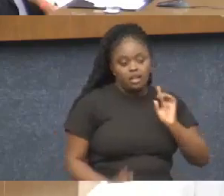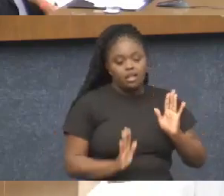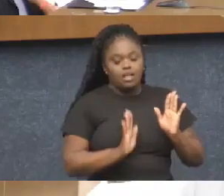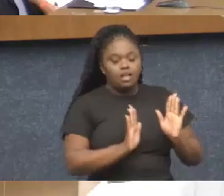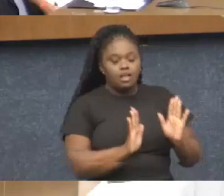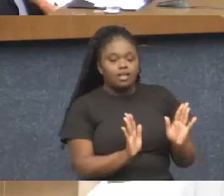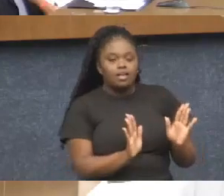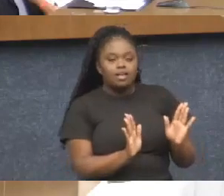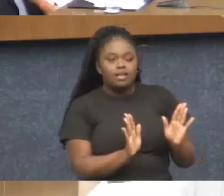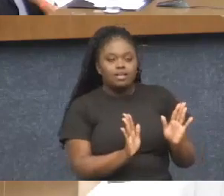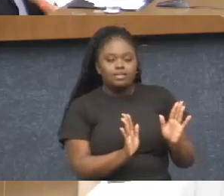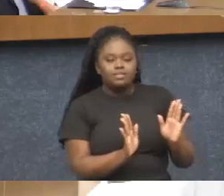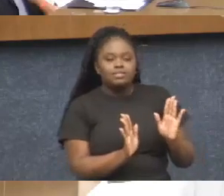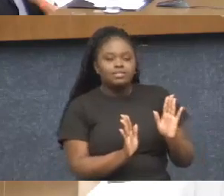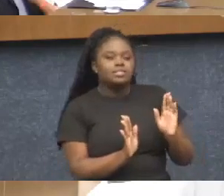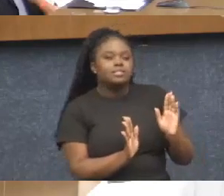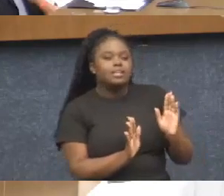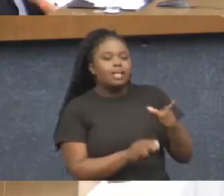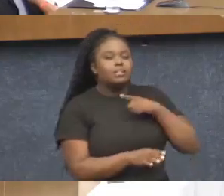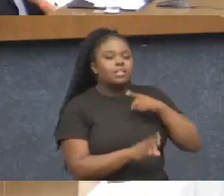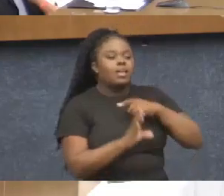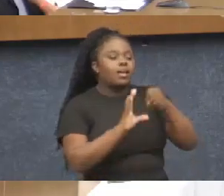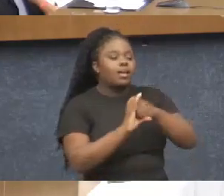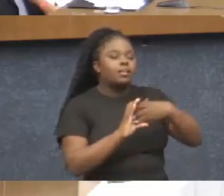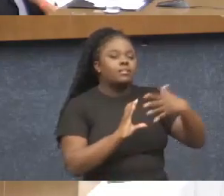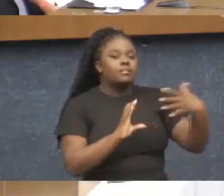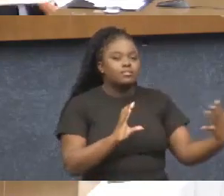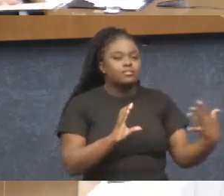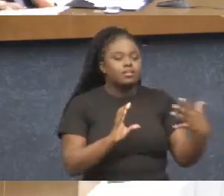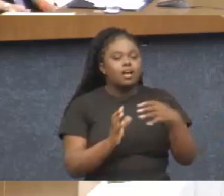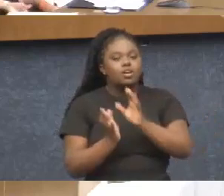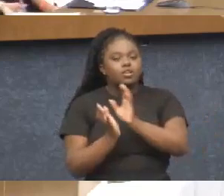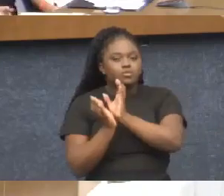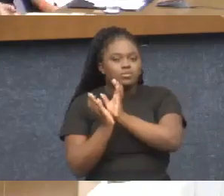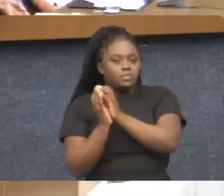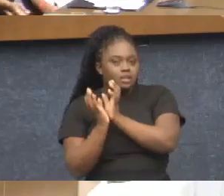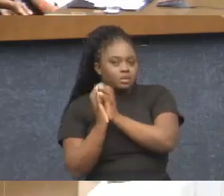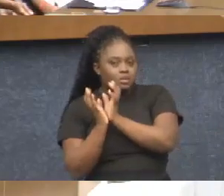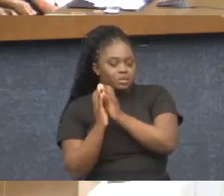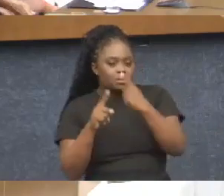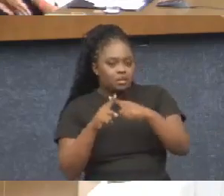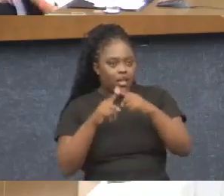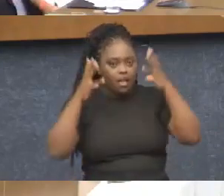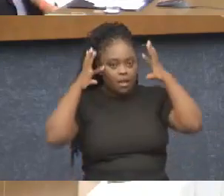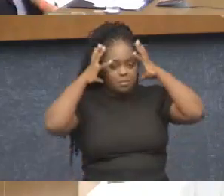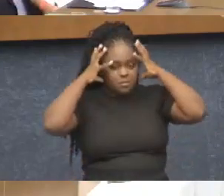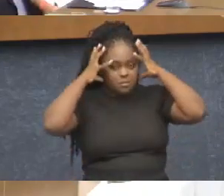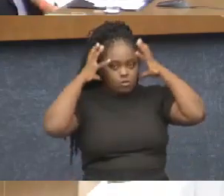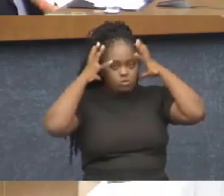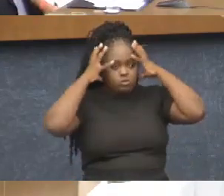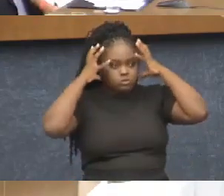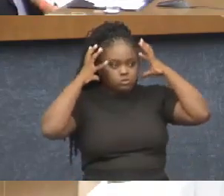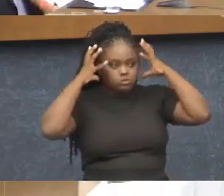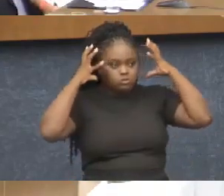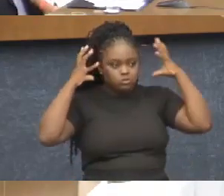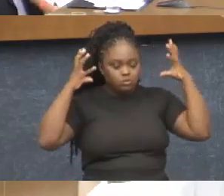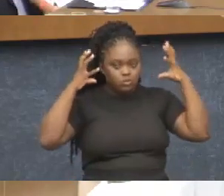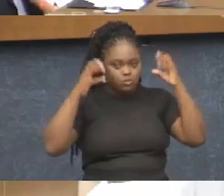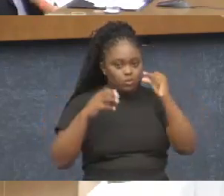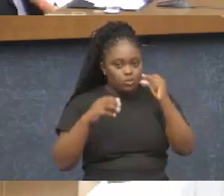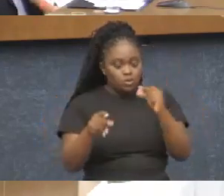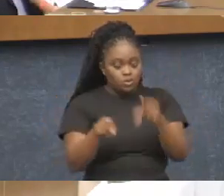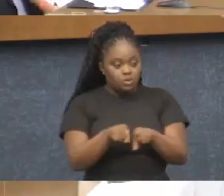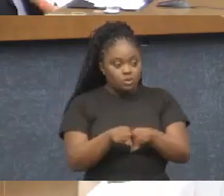mas tem todas as características de um pernambucano, porque ele tem uma cabeça um pouco maior do que o normal e